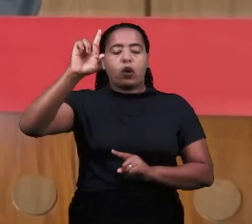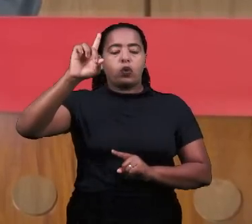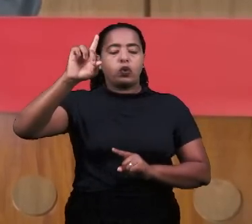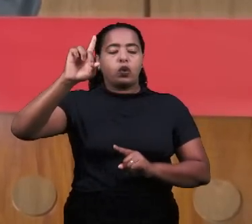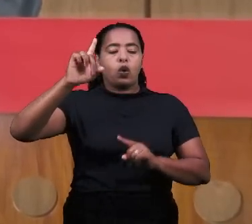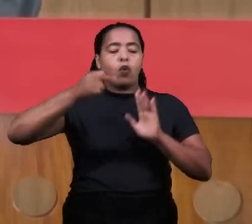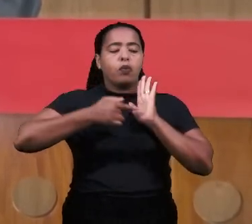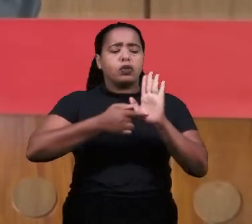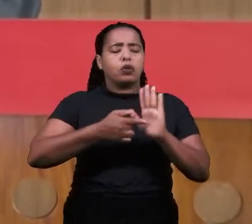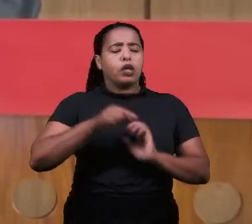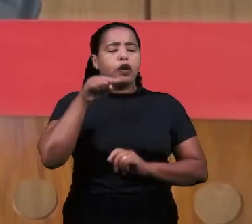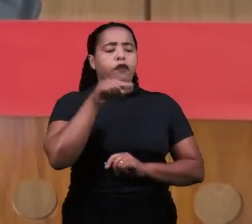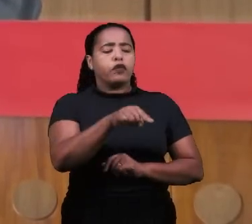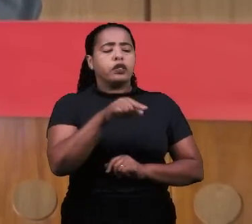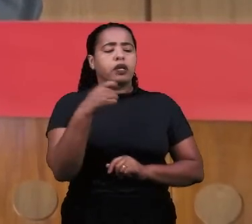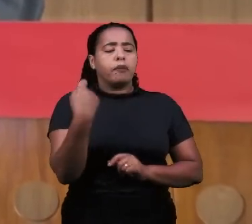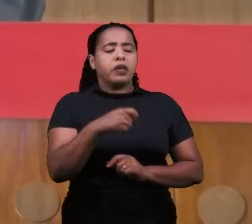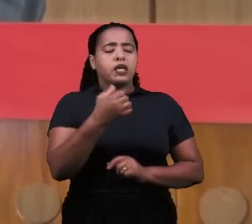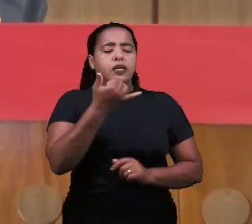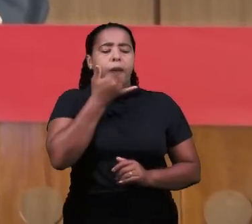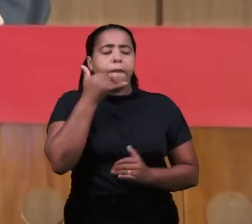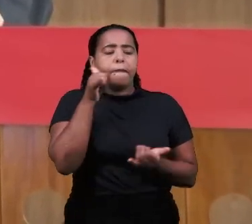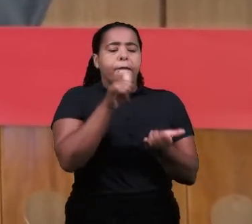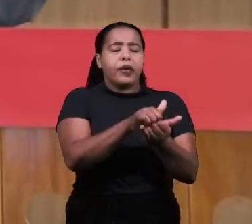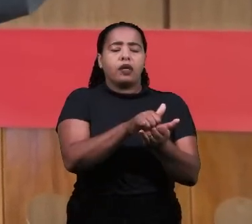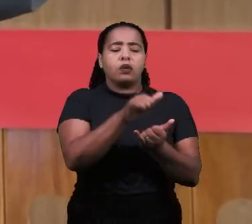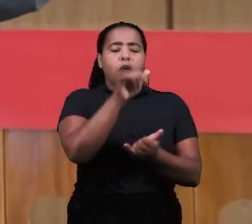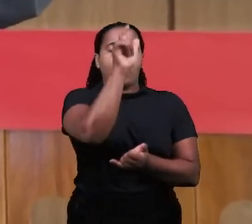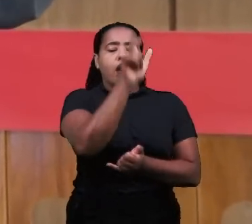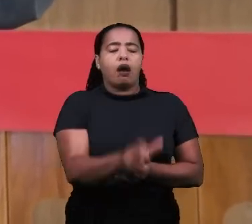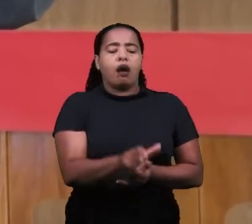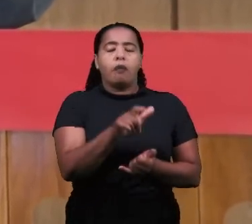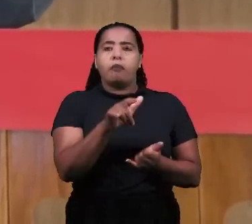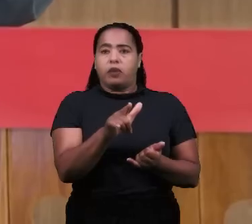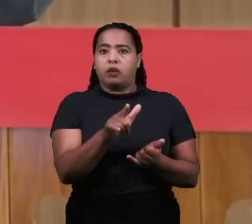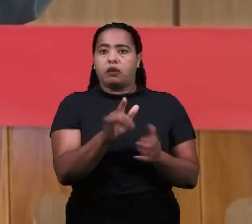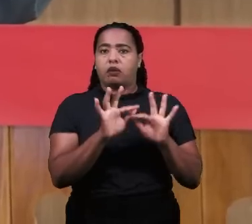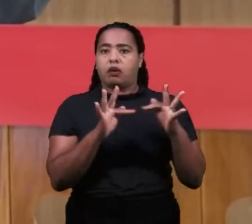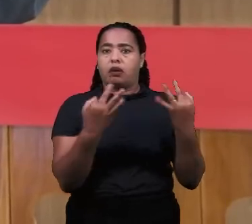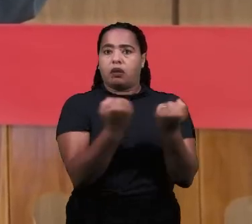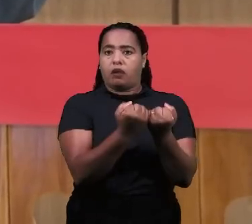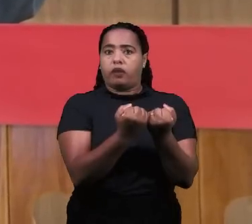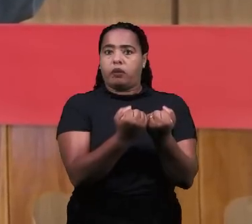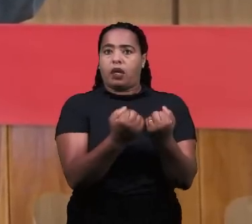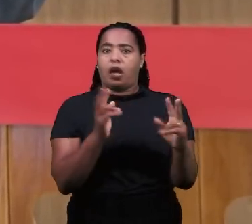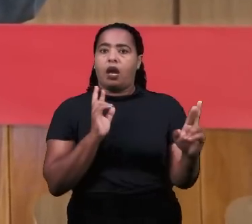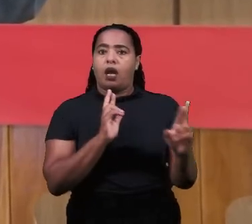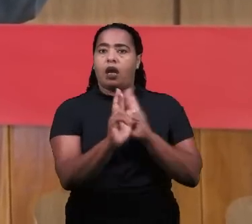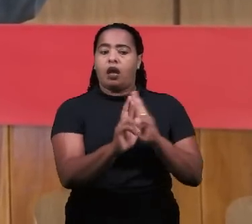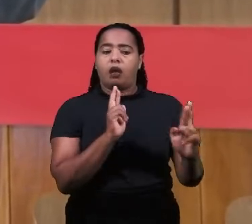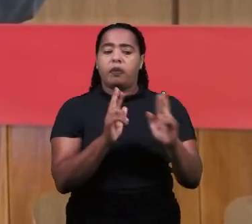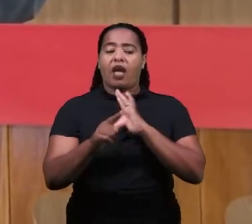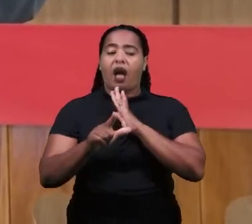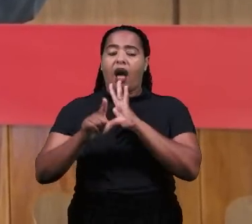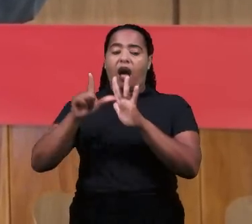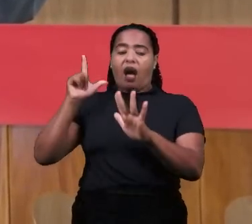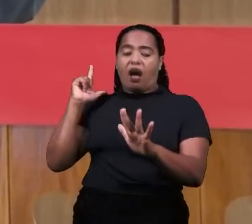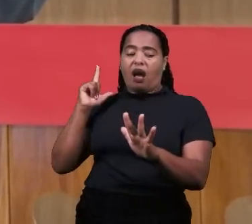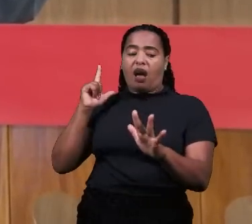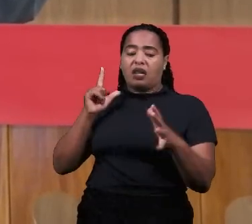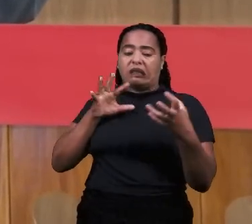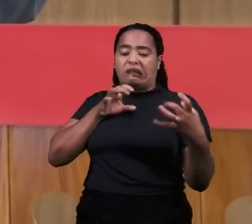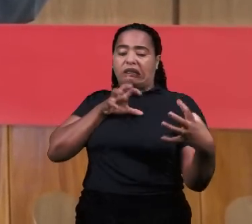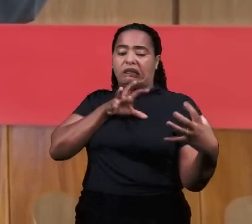perdoar um familiar com o qual ela se relaciona por causa do desentendimento que teve com ele. Então você